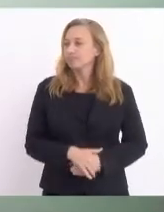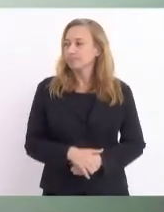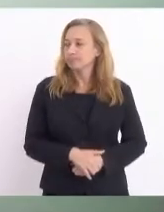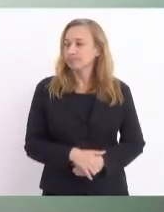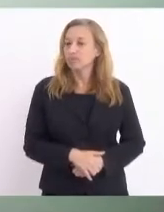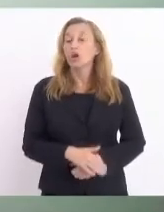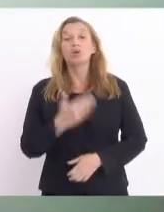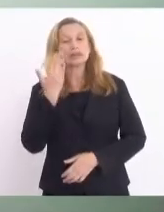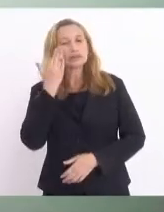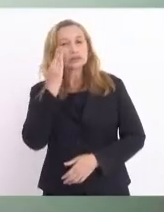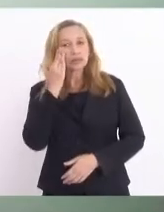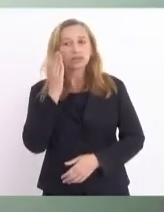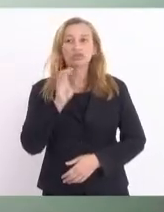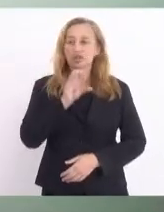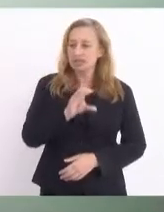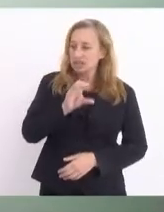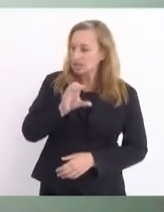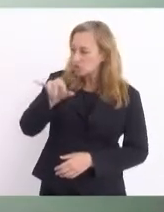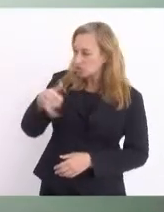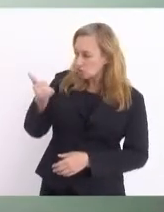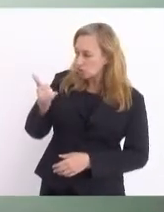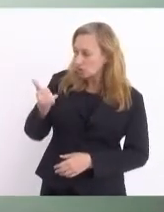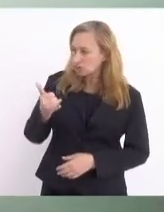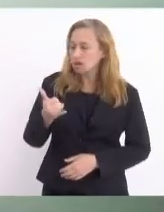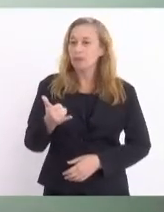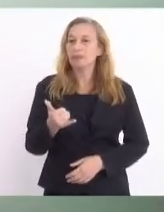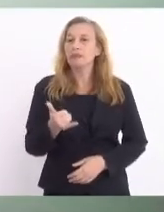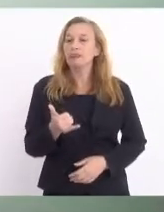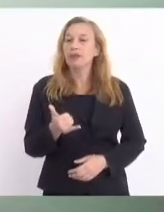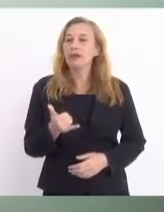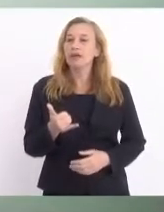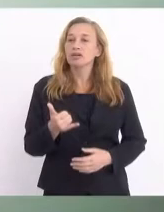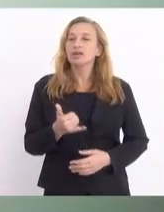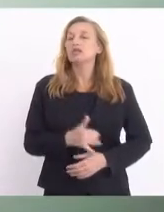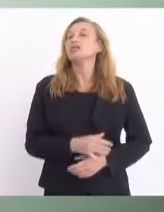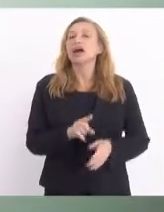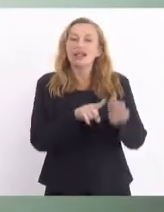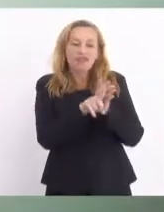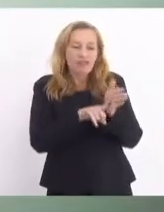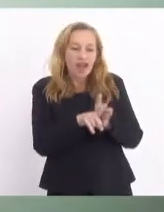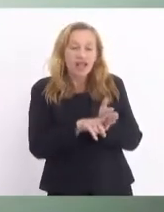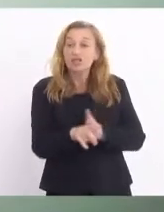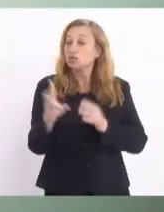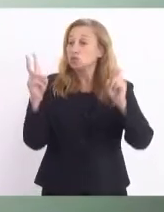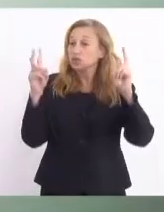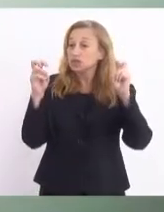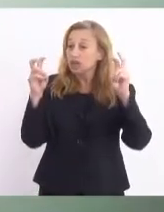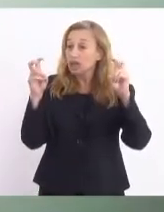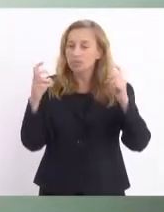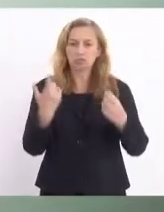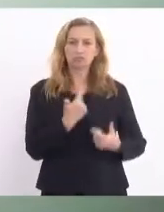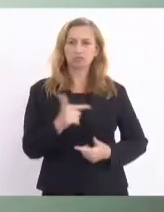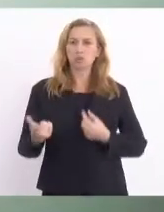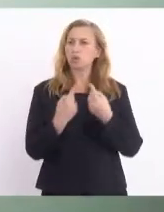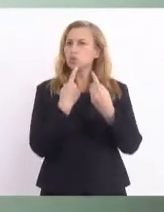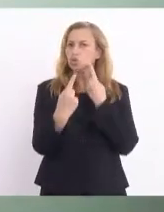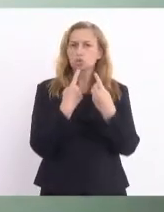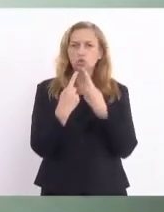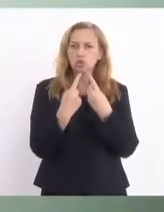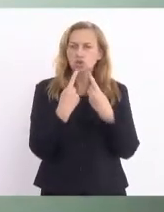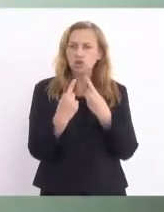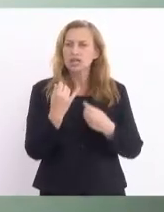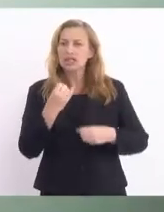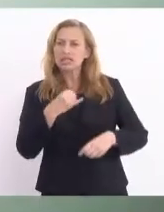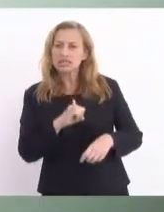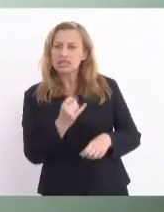Eu entendo que a CCJ tem destaque na análise desse tema, porque não há o que se discutir se é